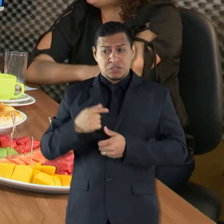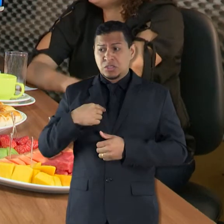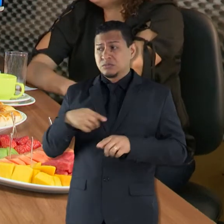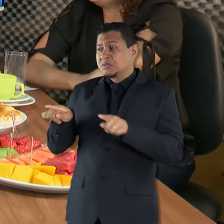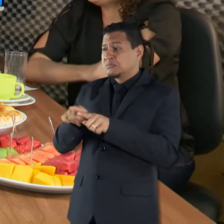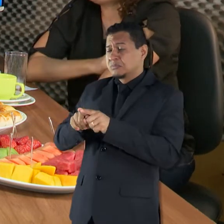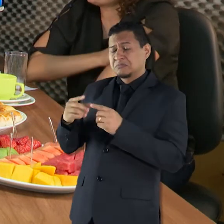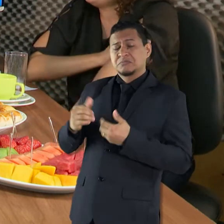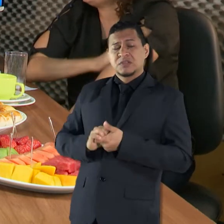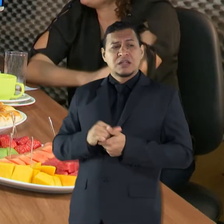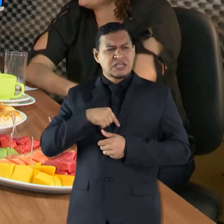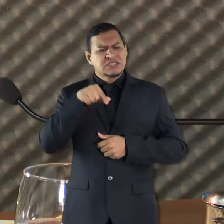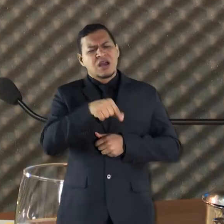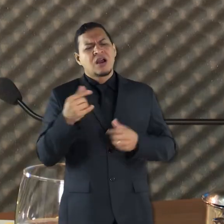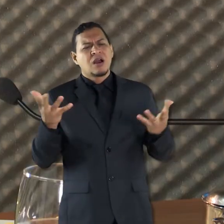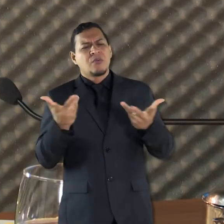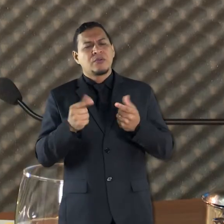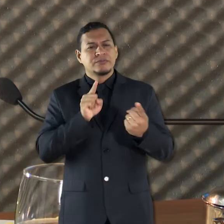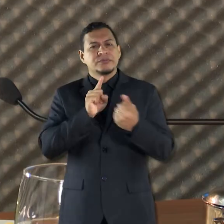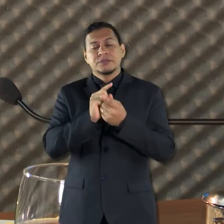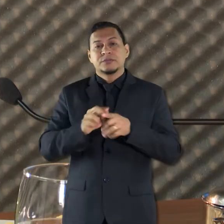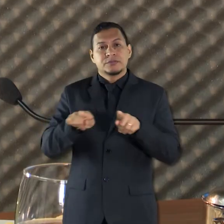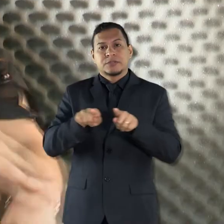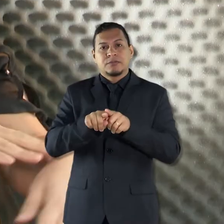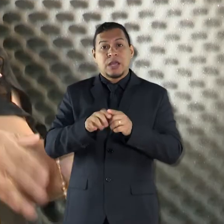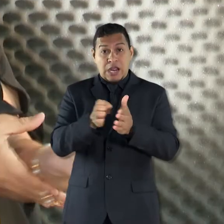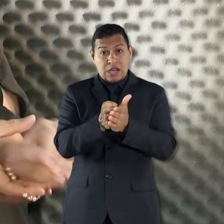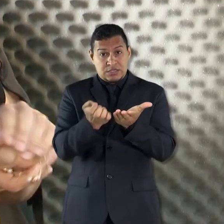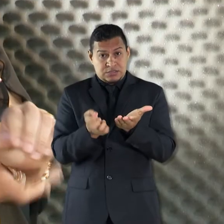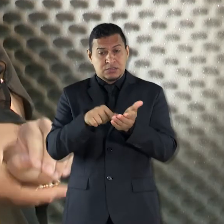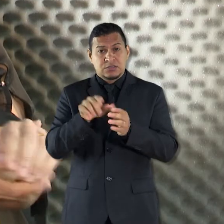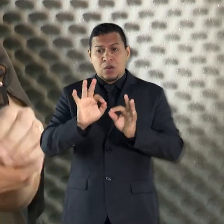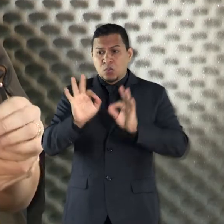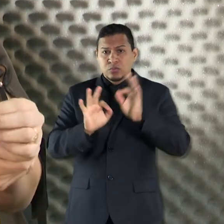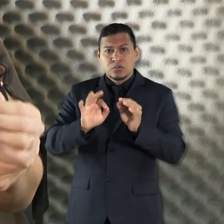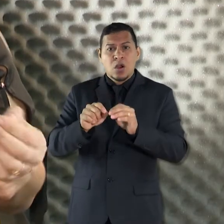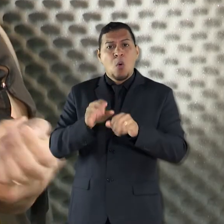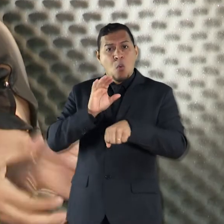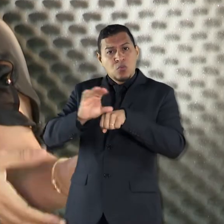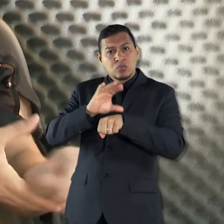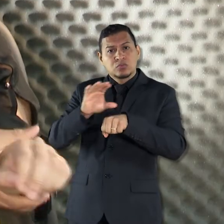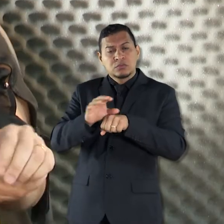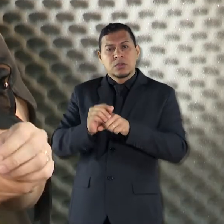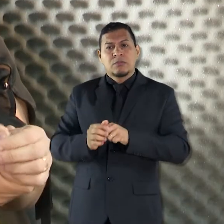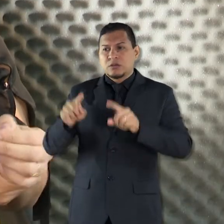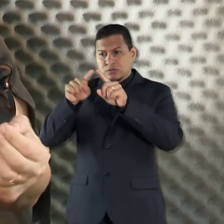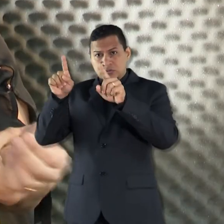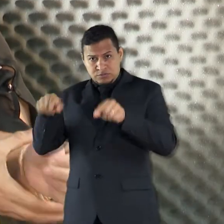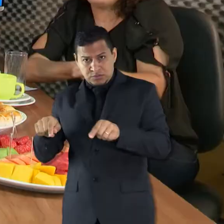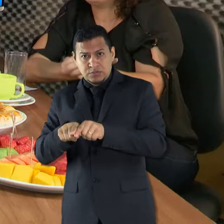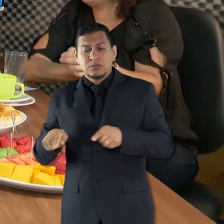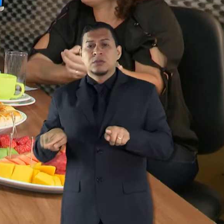ó, da gente eu também sou ter essa orgulhoso qualidade aí, né, nesse atendimento. Inclusive agora a EJU está preparando um curso para